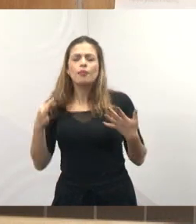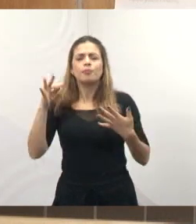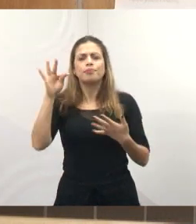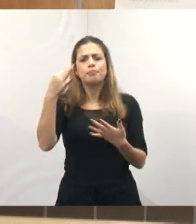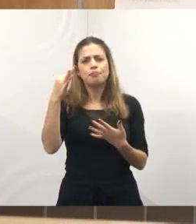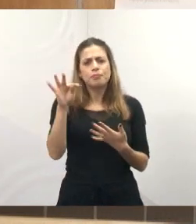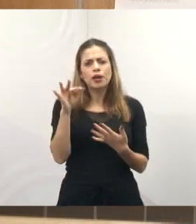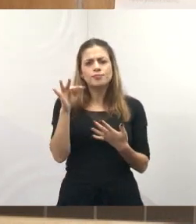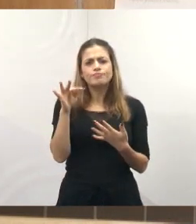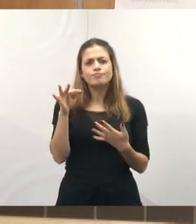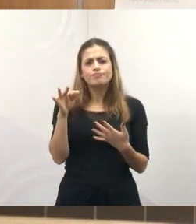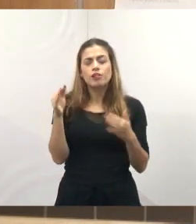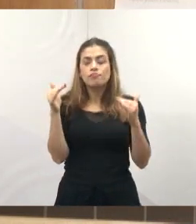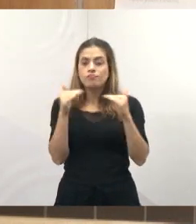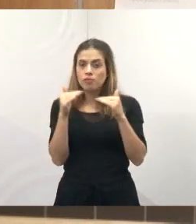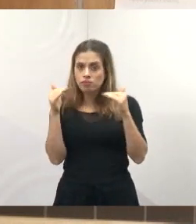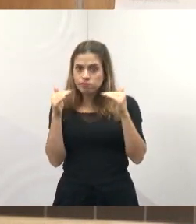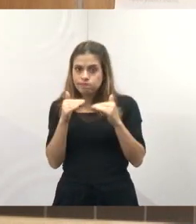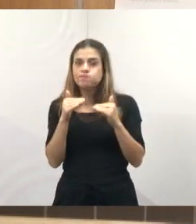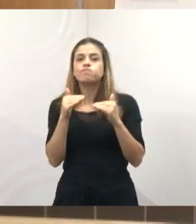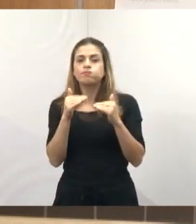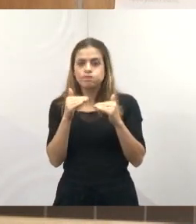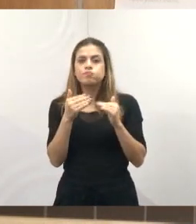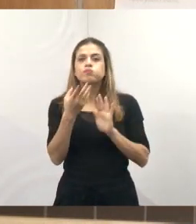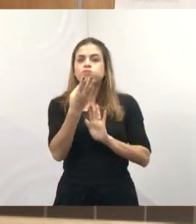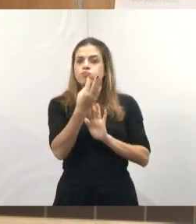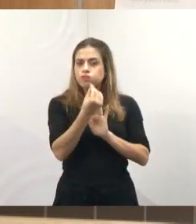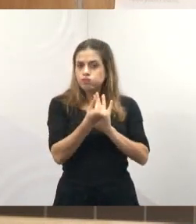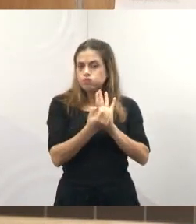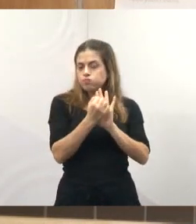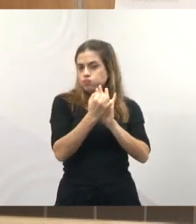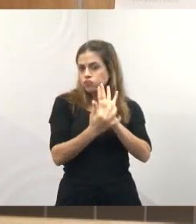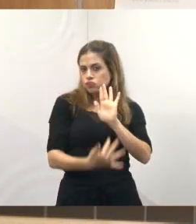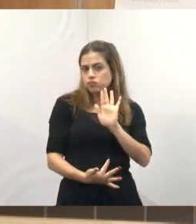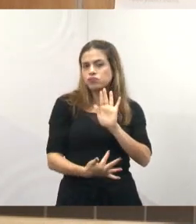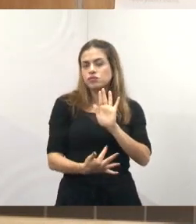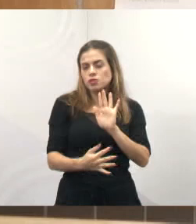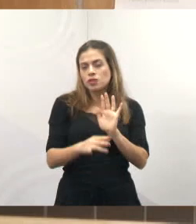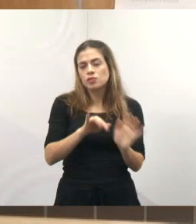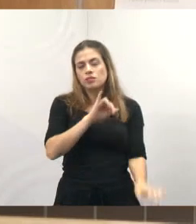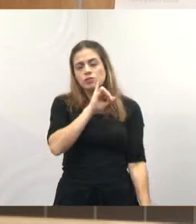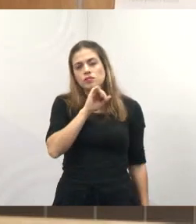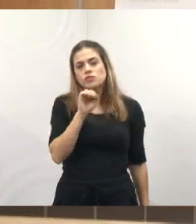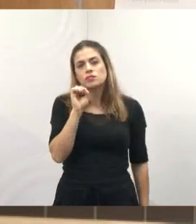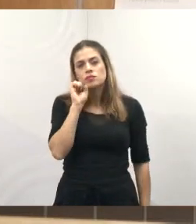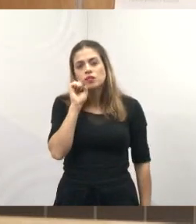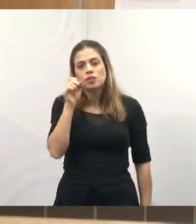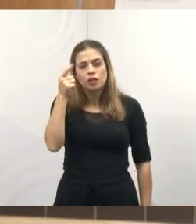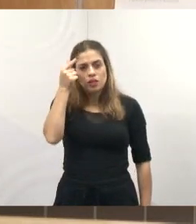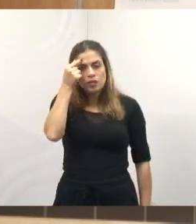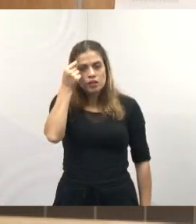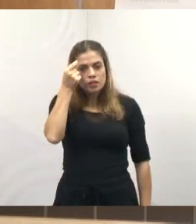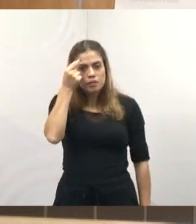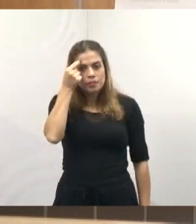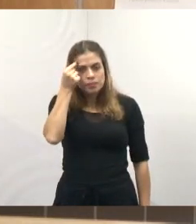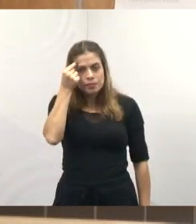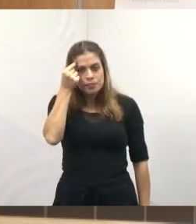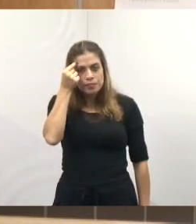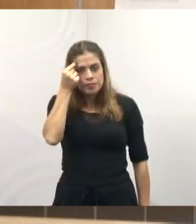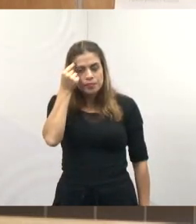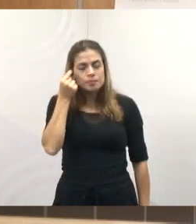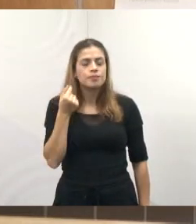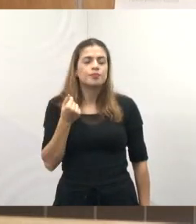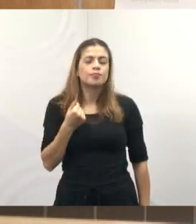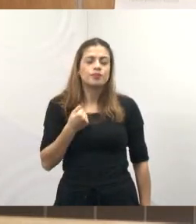técnica, eles colocaram favorável a prestação de conta de Isaías Santana e do Edgar Sazak. E eu aqui não